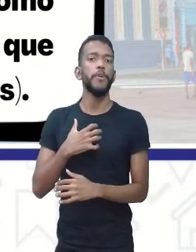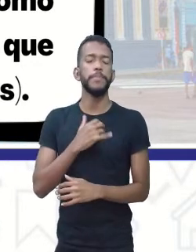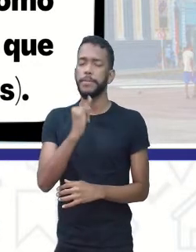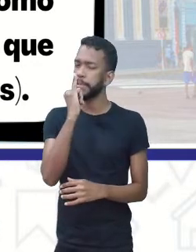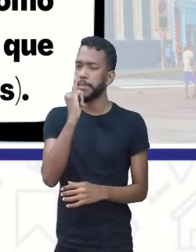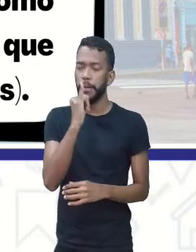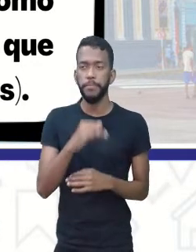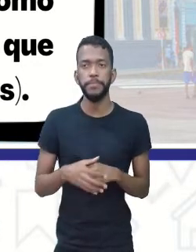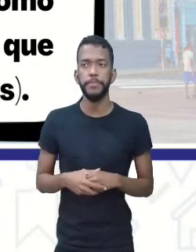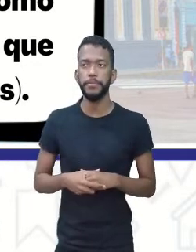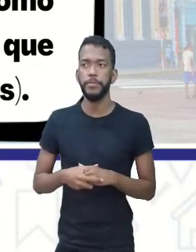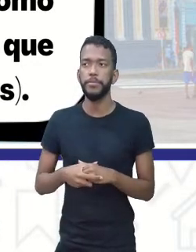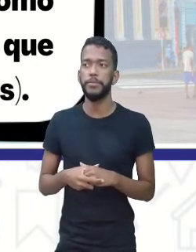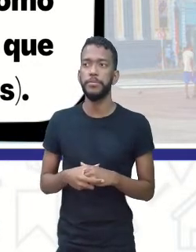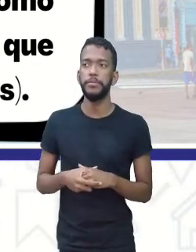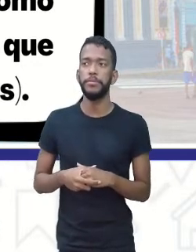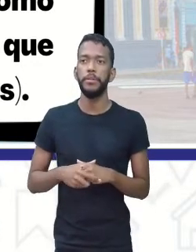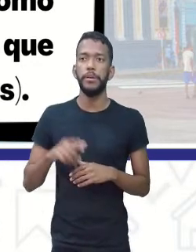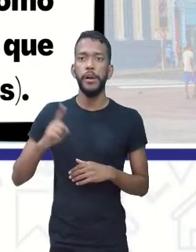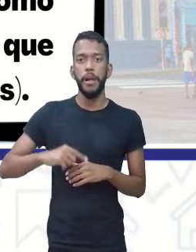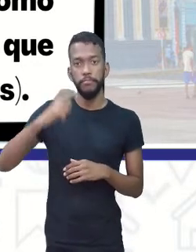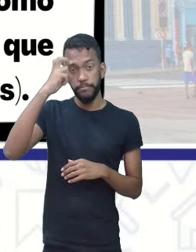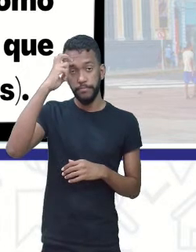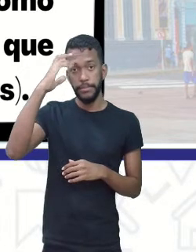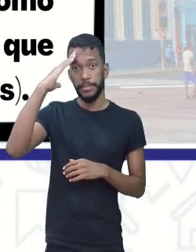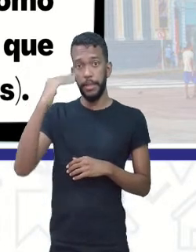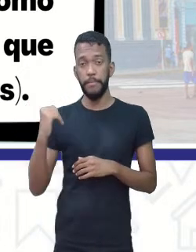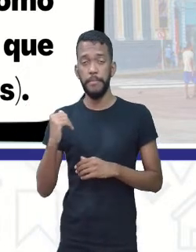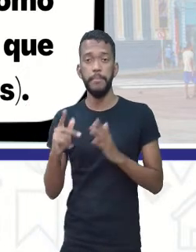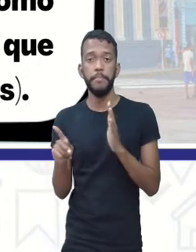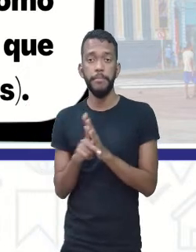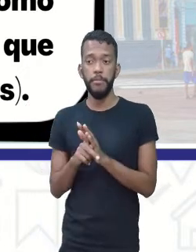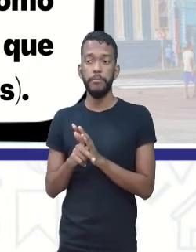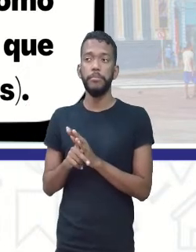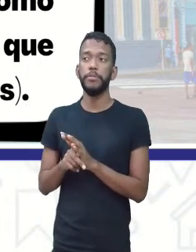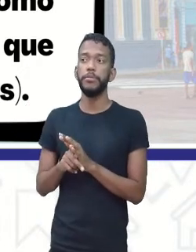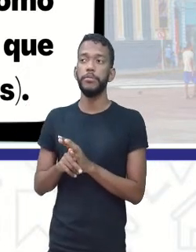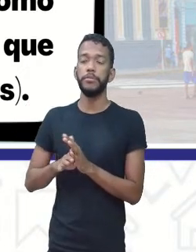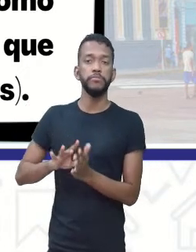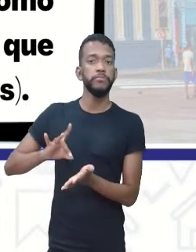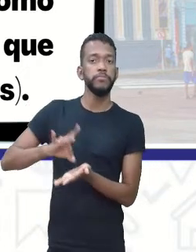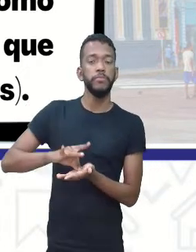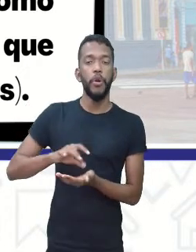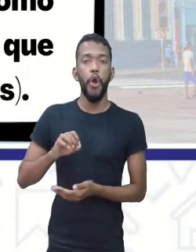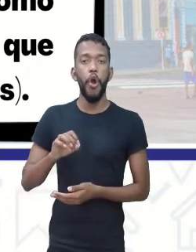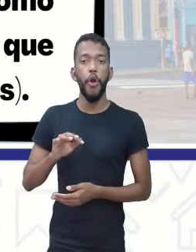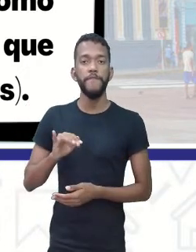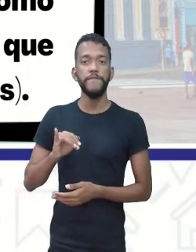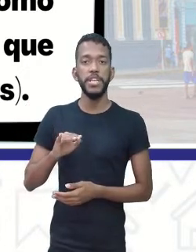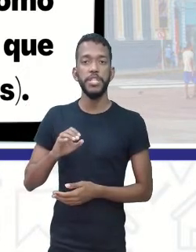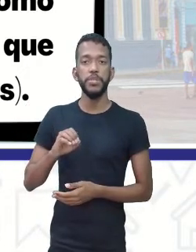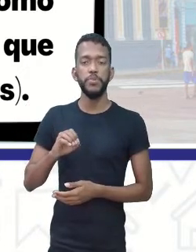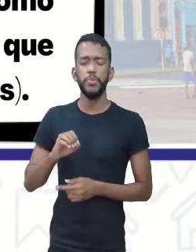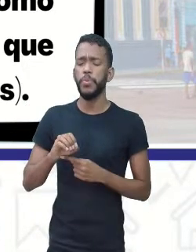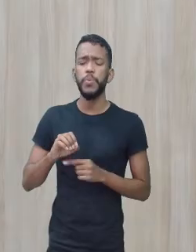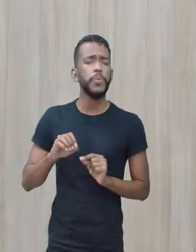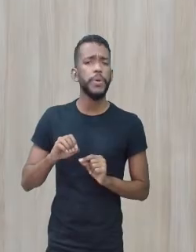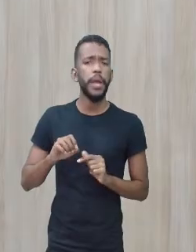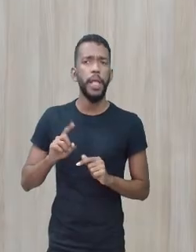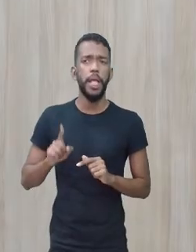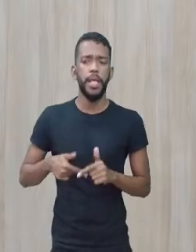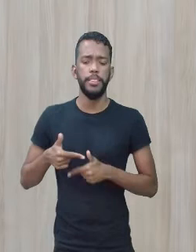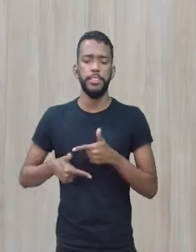exemplo, os saberes, né, os ofícios, ou seja, ofício a gente está associado a